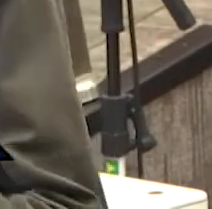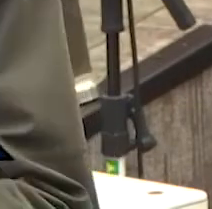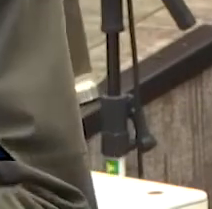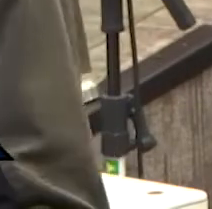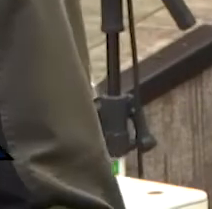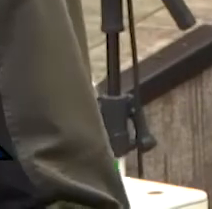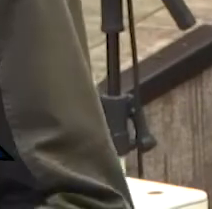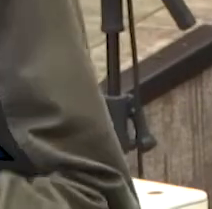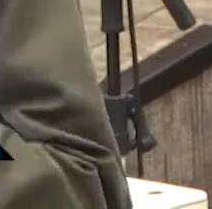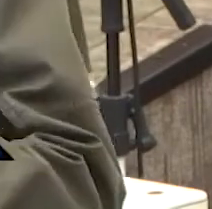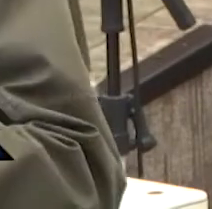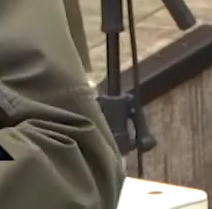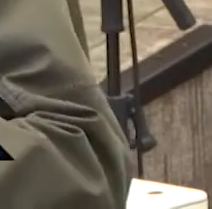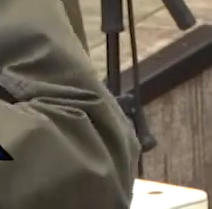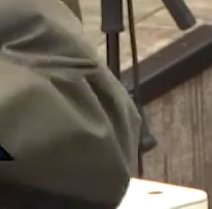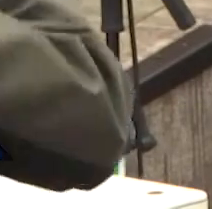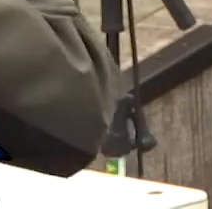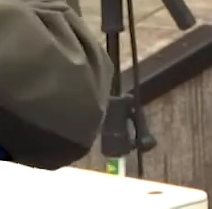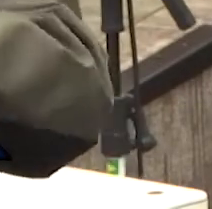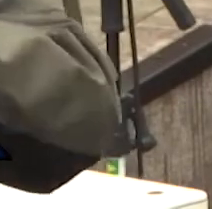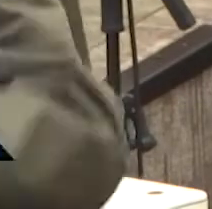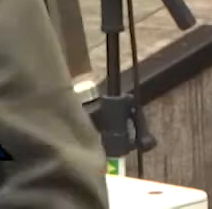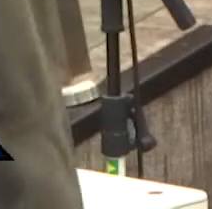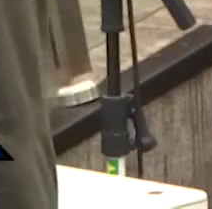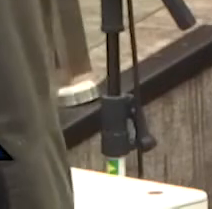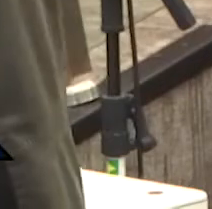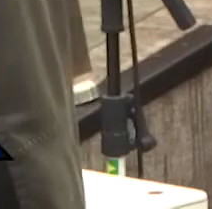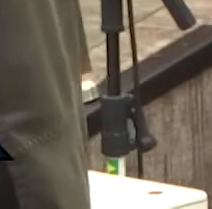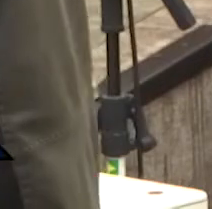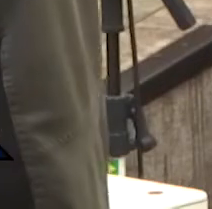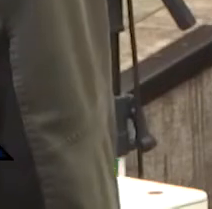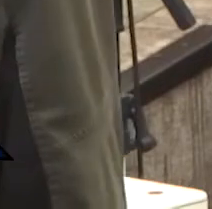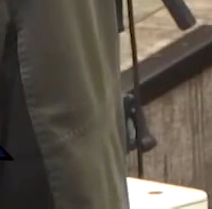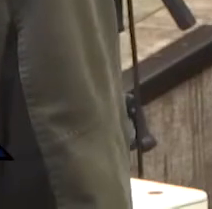pedagogia consistente, pode ajudar a desenvolver